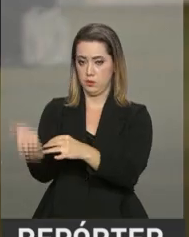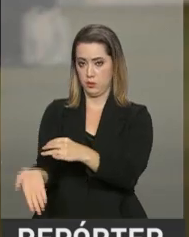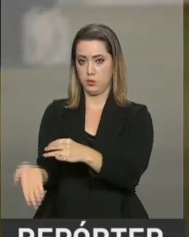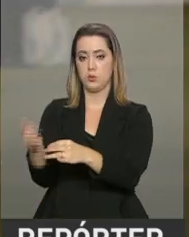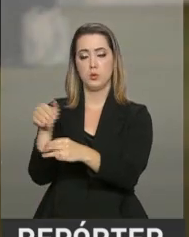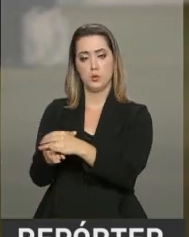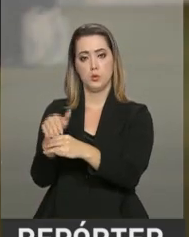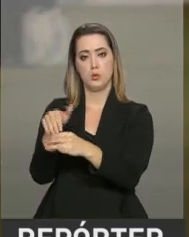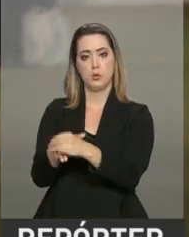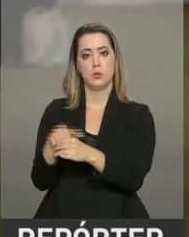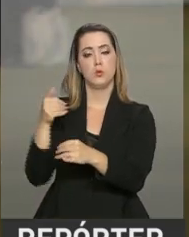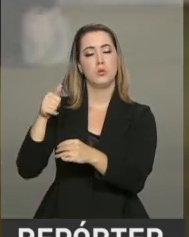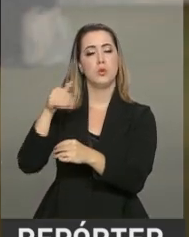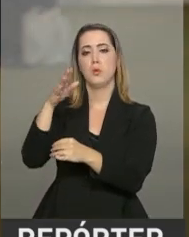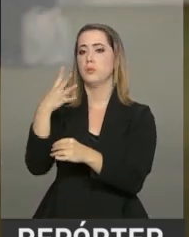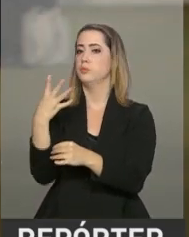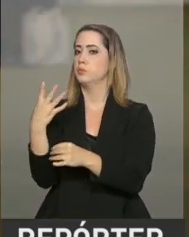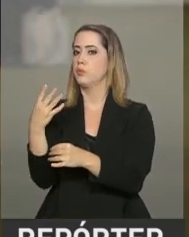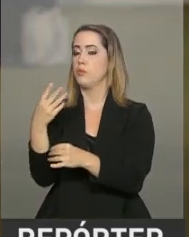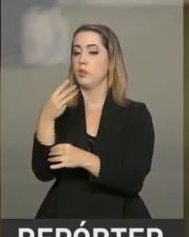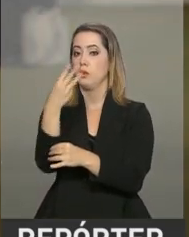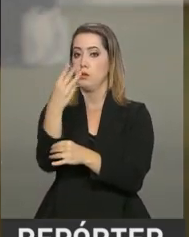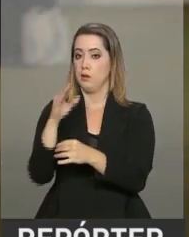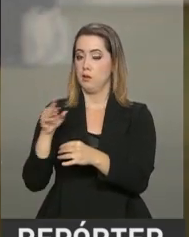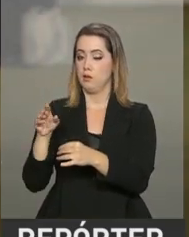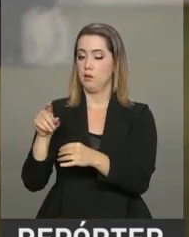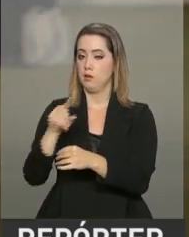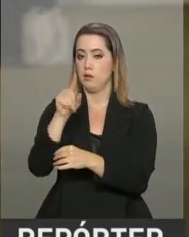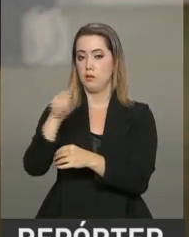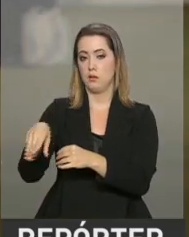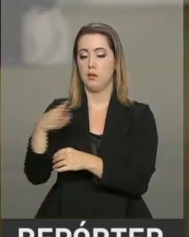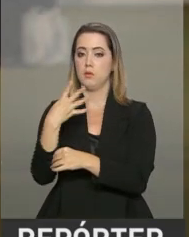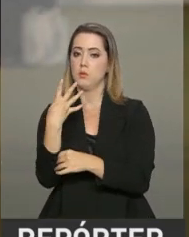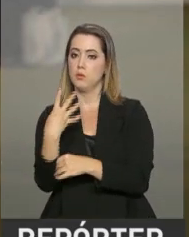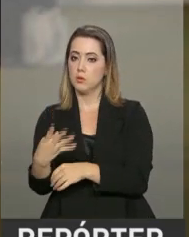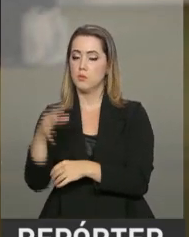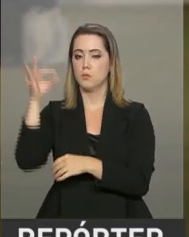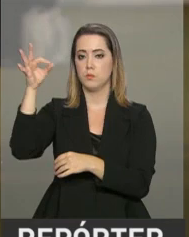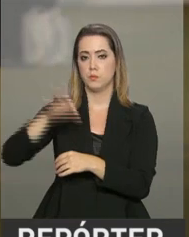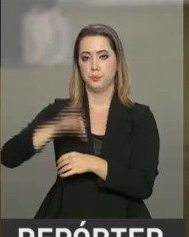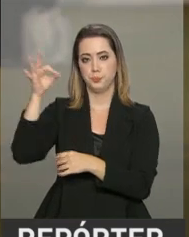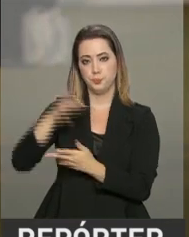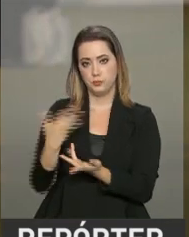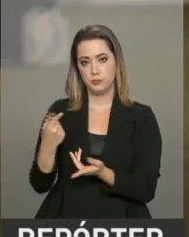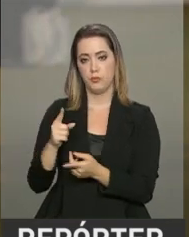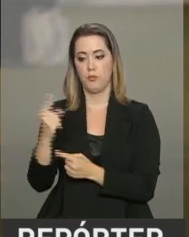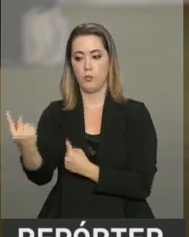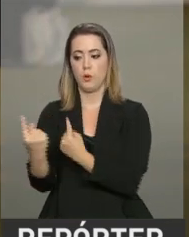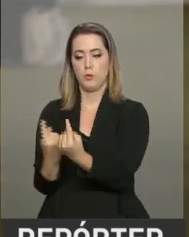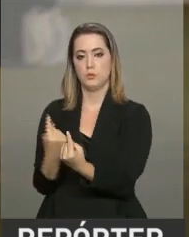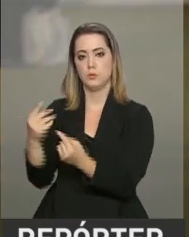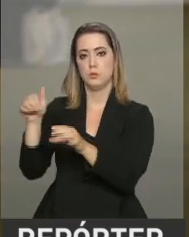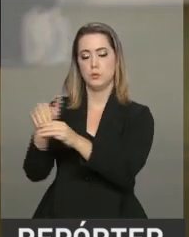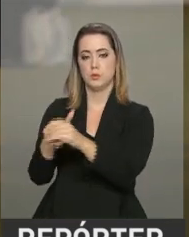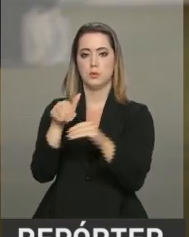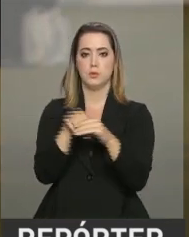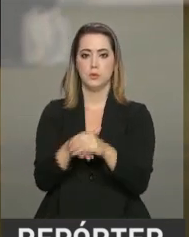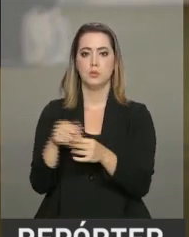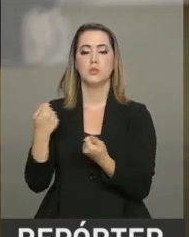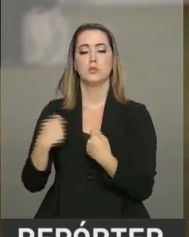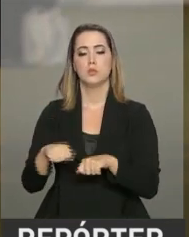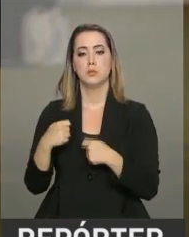votações maioria qualificada de votos favoráveis ou seja em cada uma das votações pelo